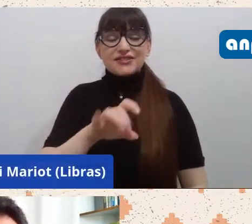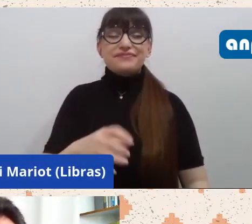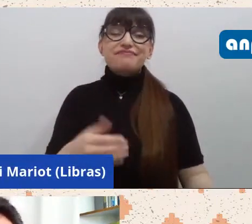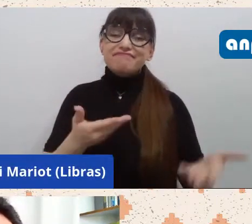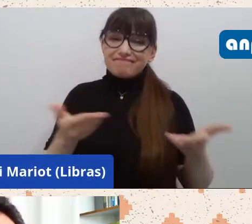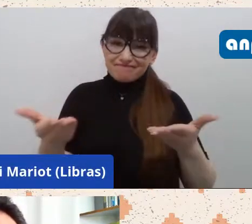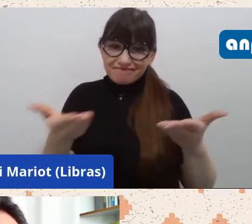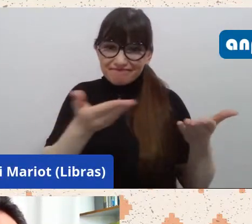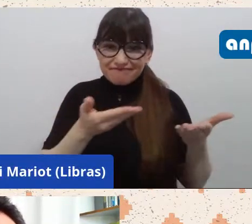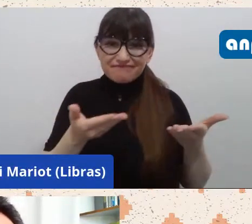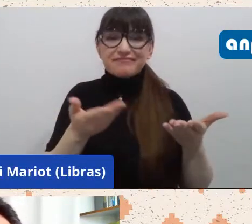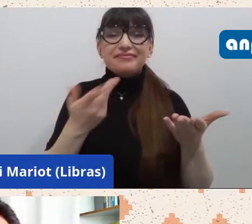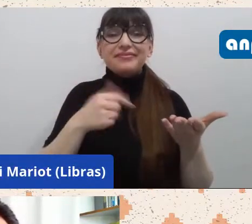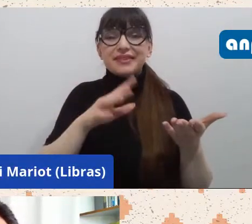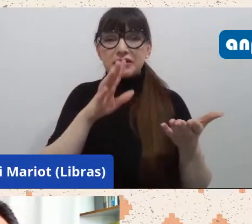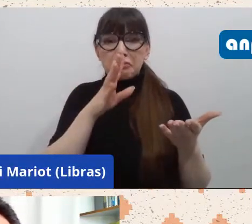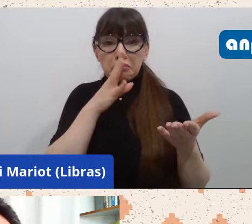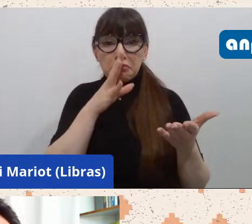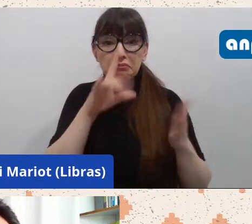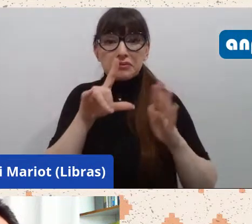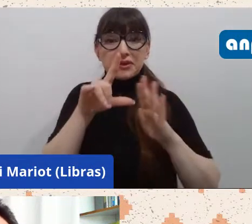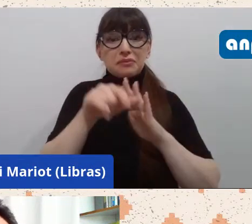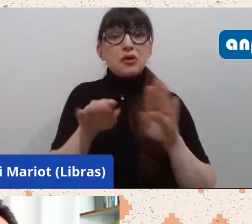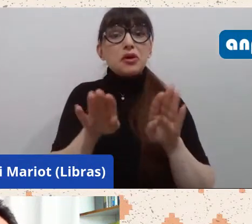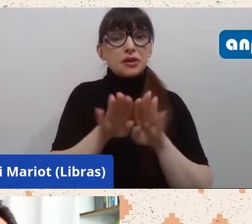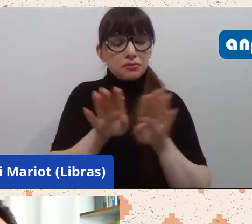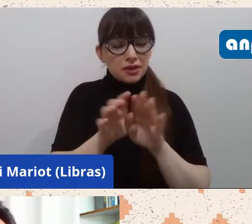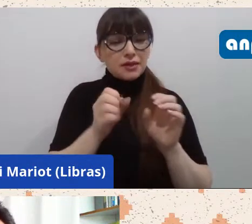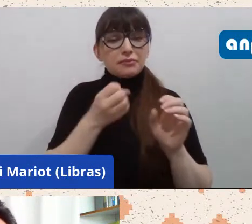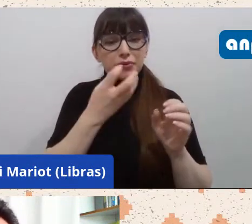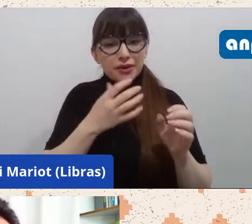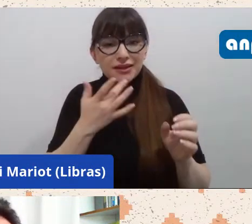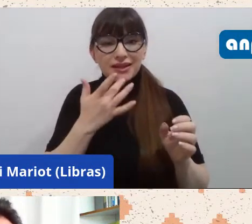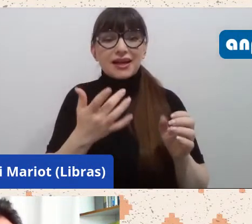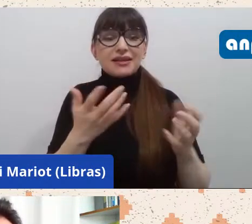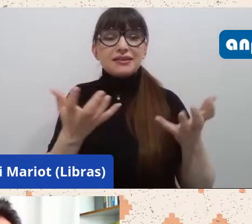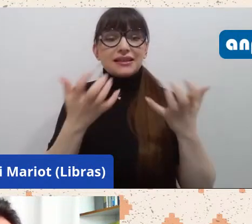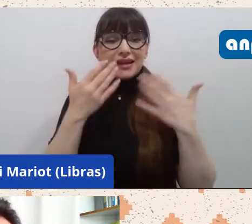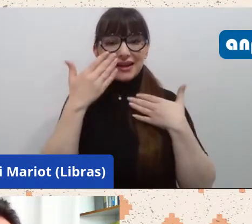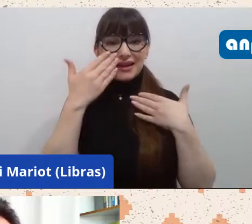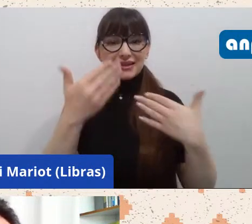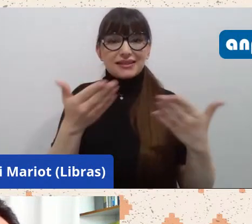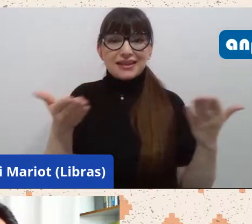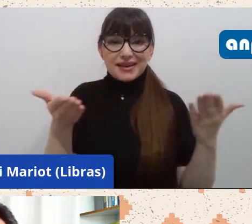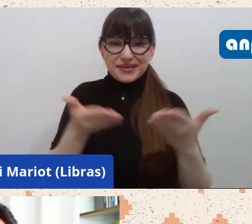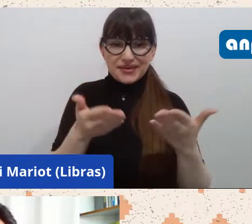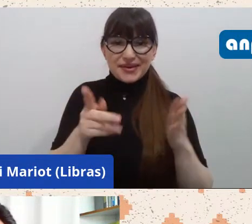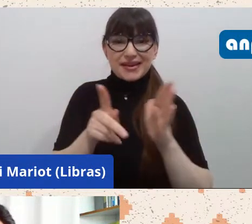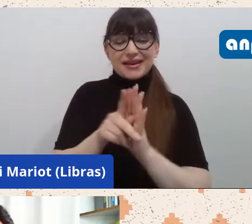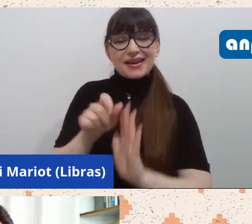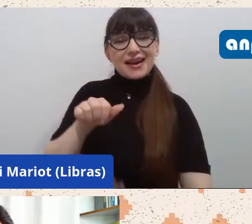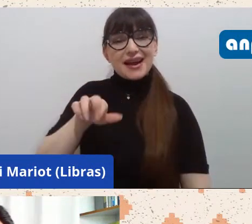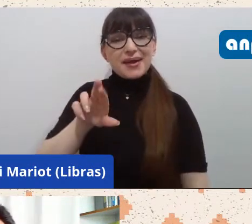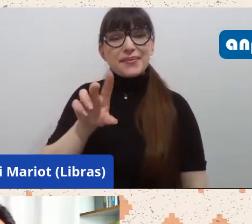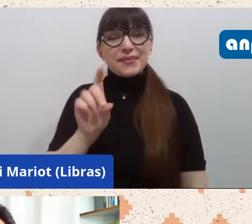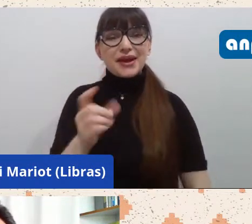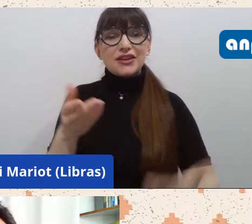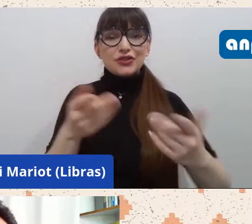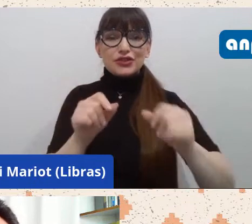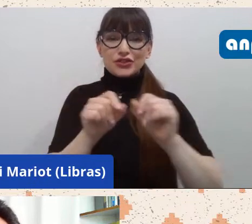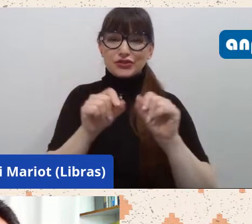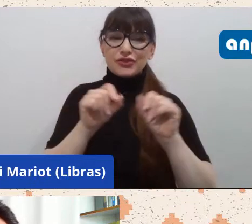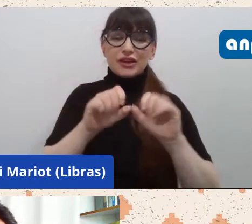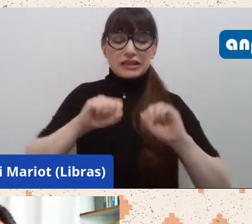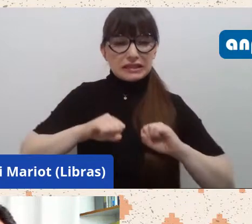acompanham e que poderão assistir depois. Em primeiro lugar, eu gostaria de agradecer à ANPEd por ter feito esse esforço